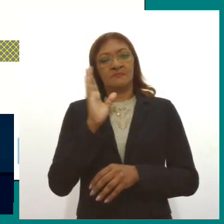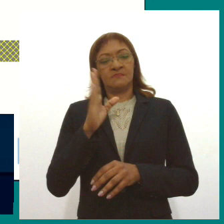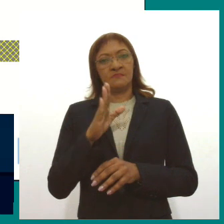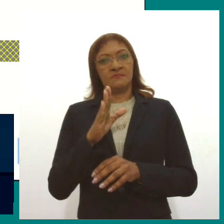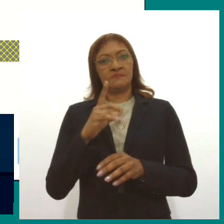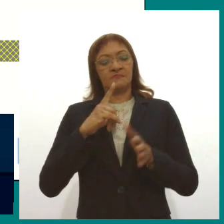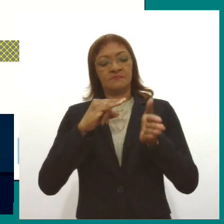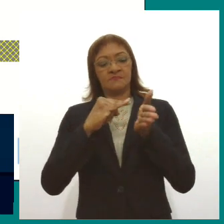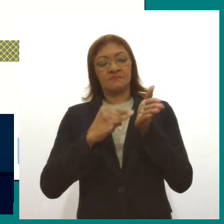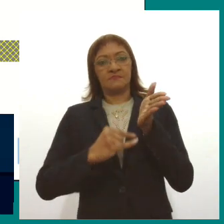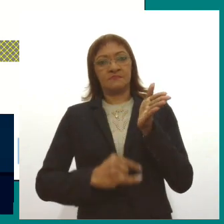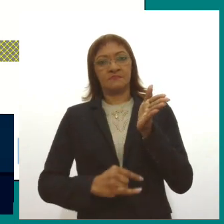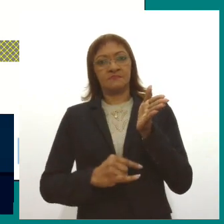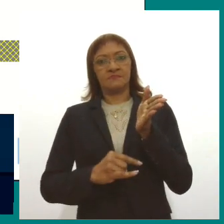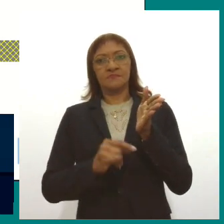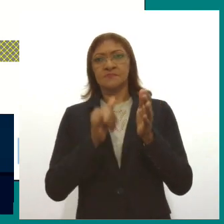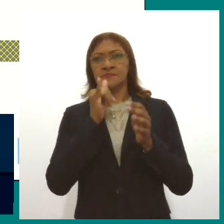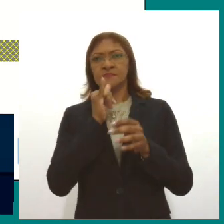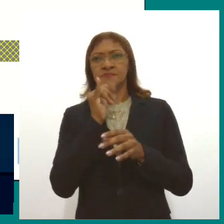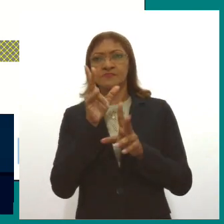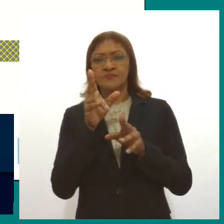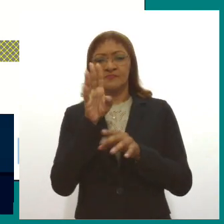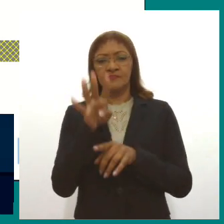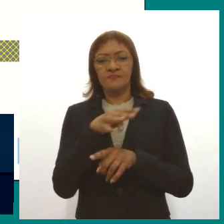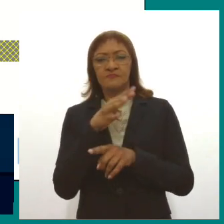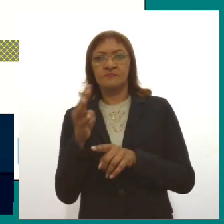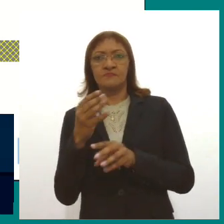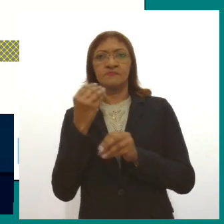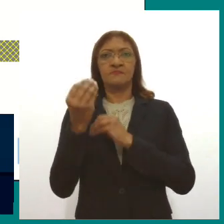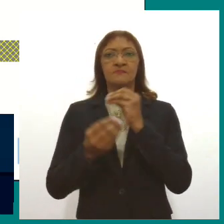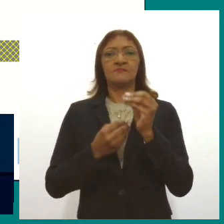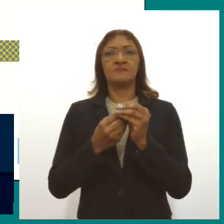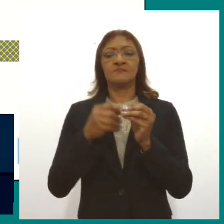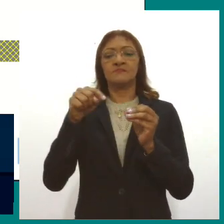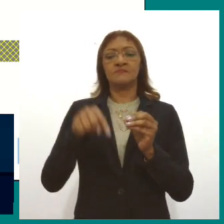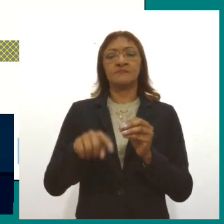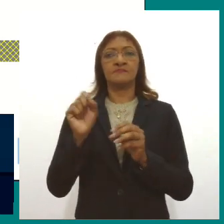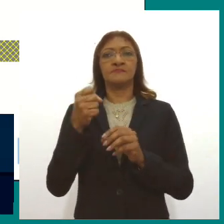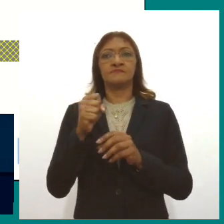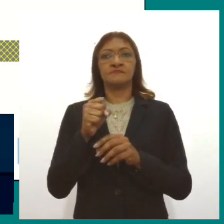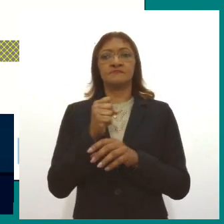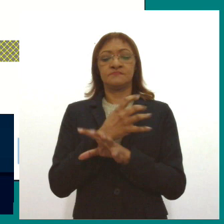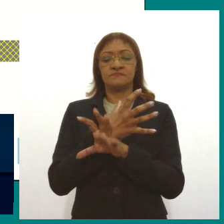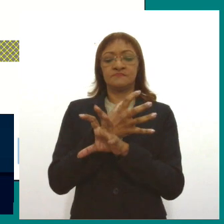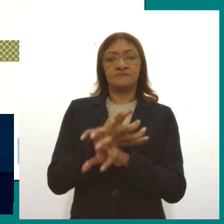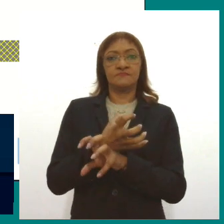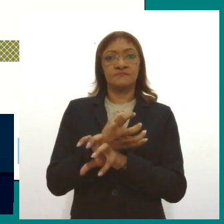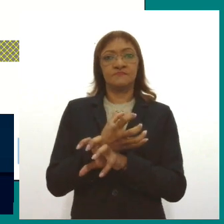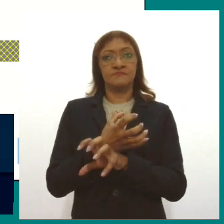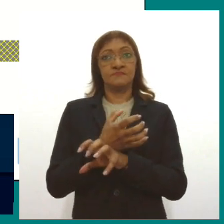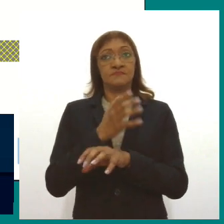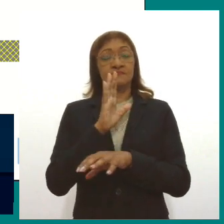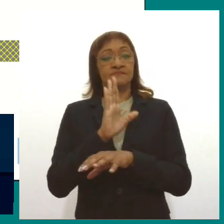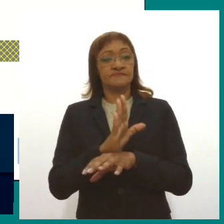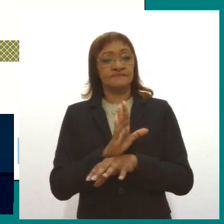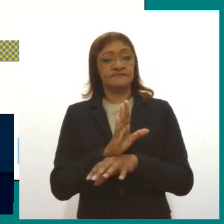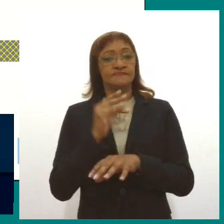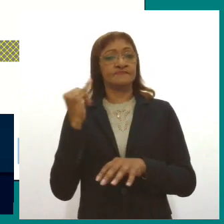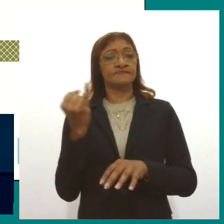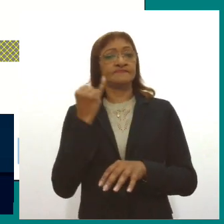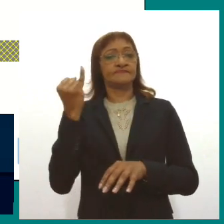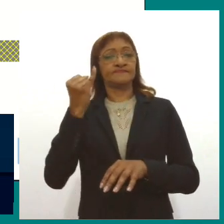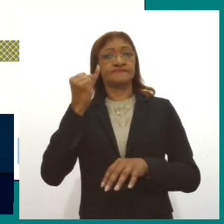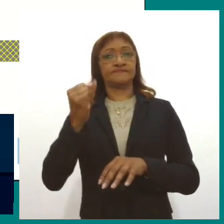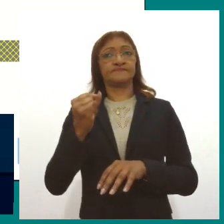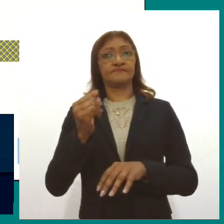boletim em que estágio a seca se encontra no estado de Sergipe, né? E esse boletim é muito importante, não só para a